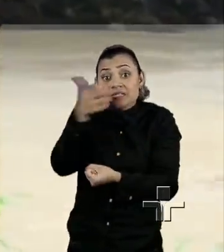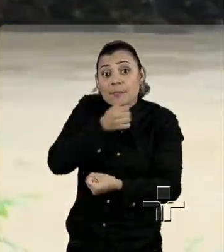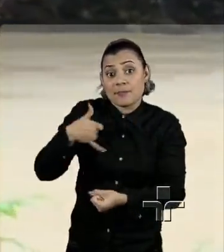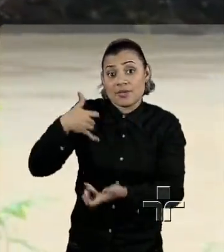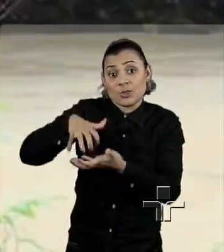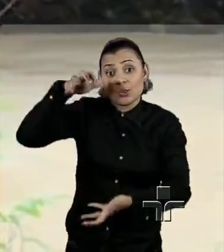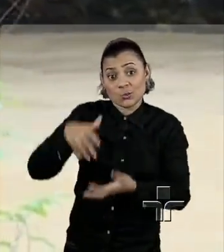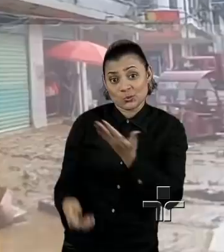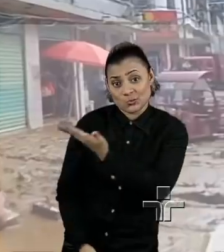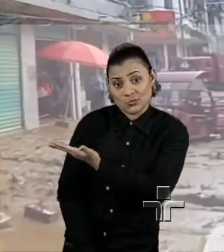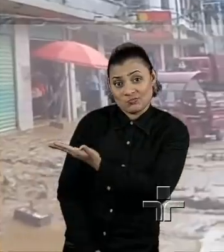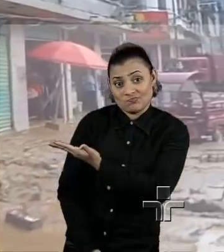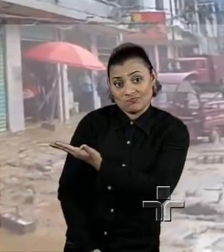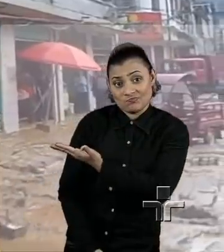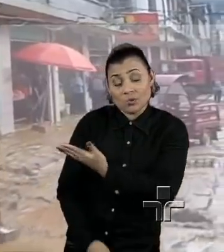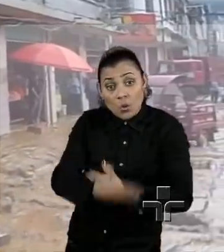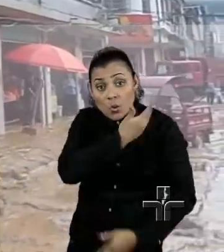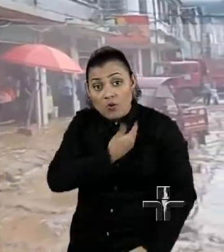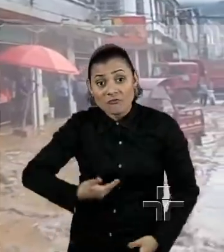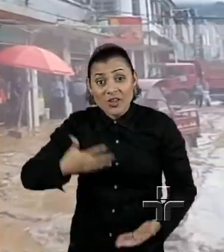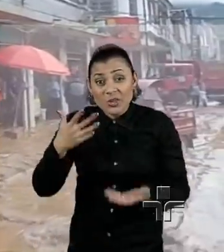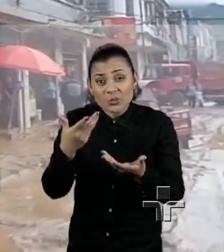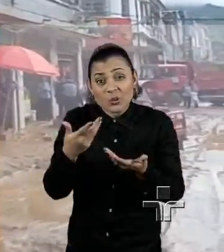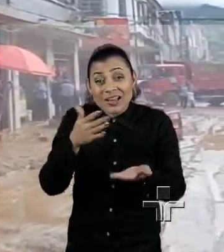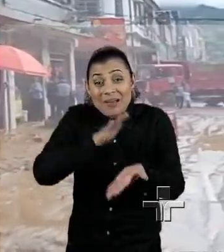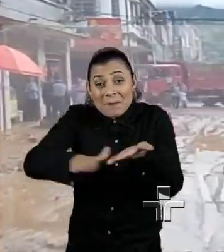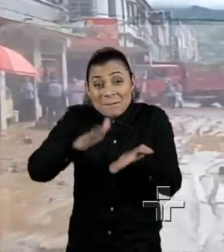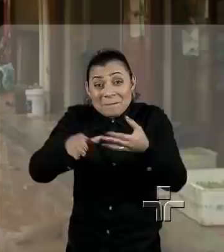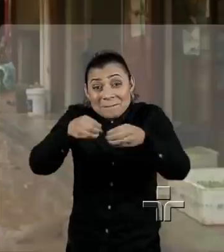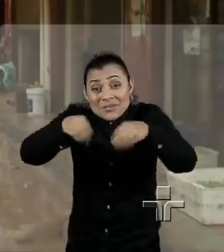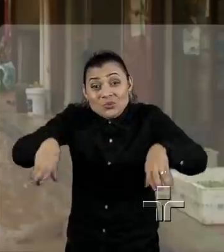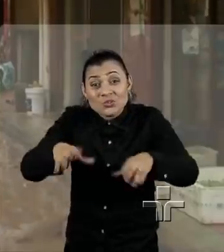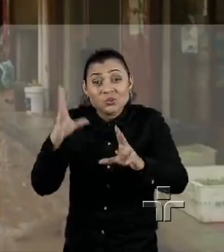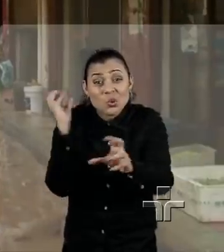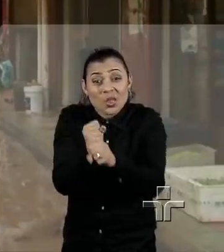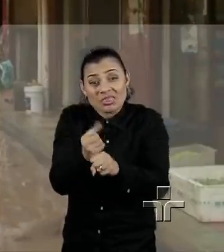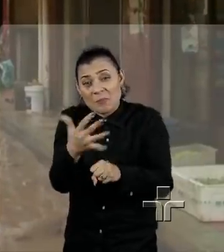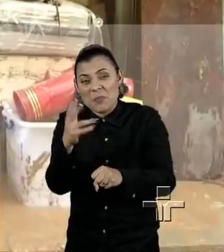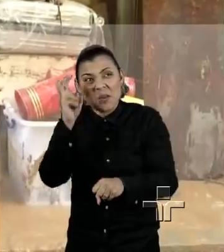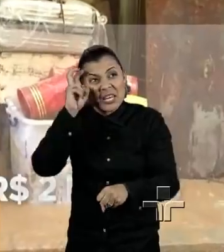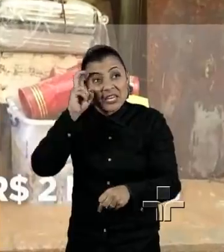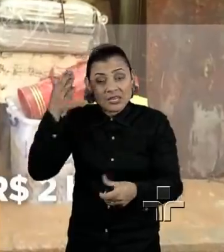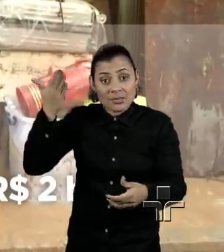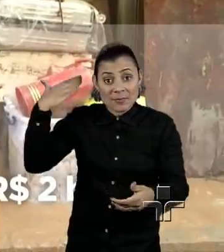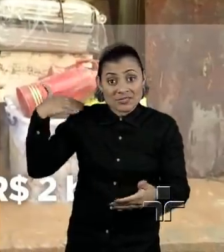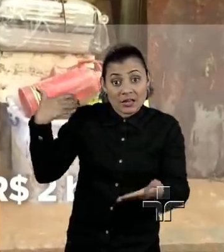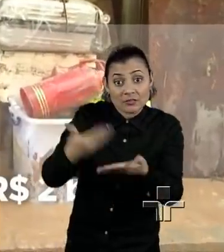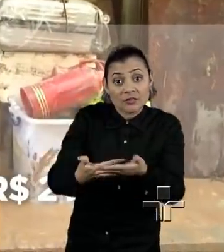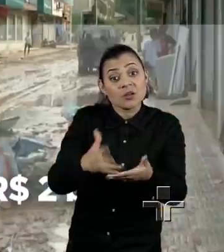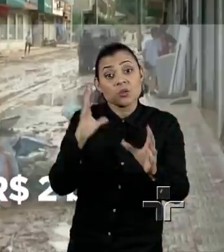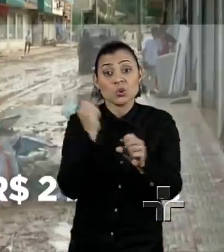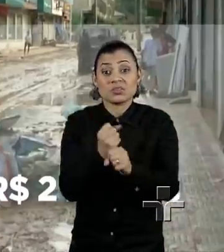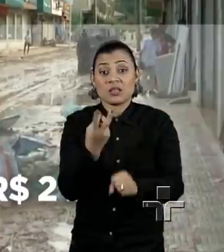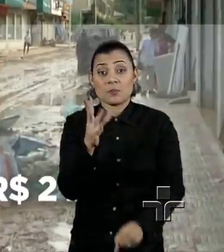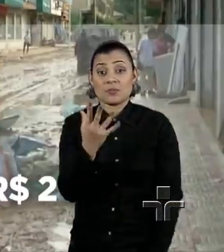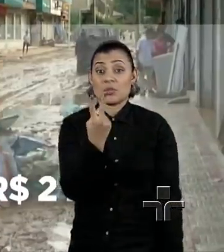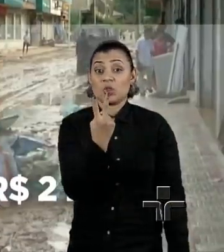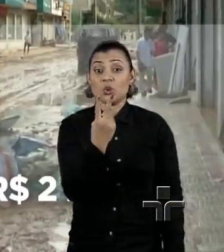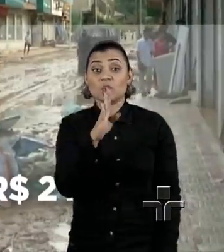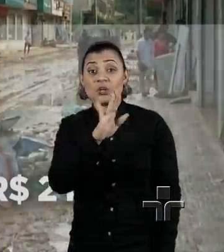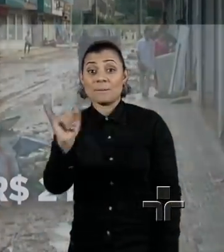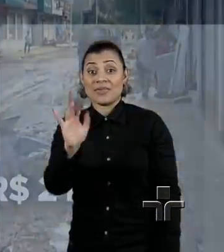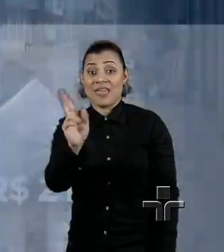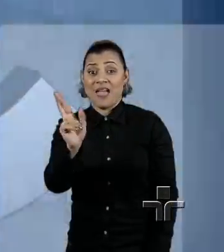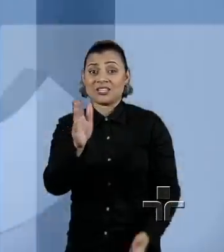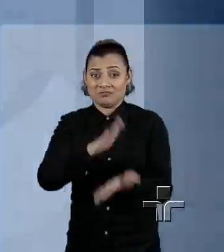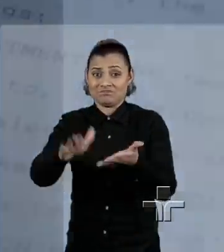que ficou ilhado. O governo estima que as perdas por conta das chuvas desde a última quinta-feira podem chegar ao equivalente a 2 bilhões de